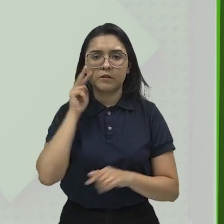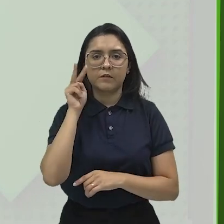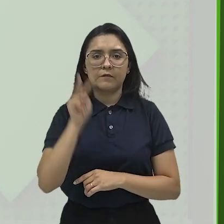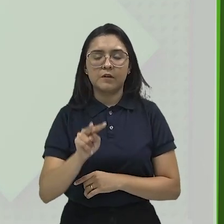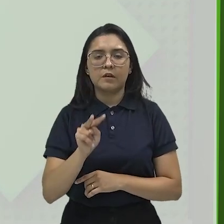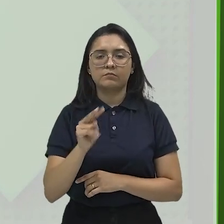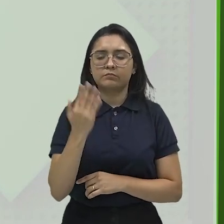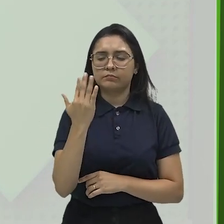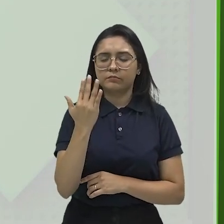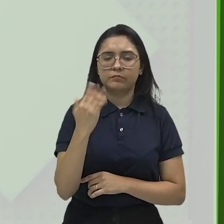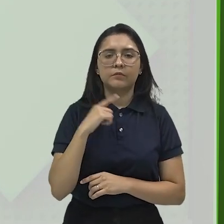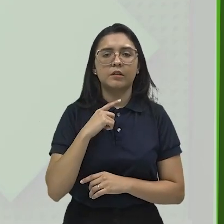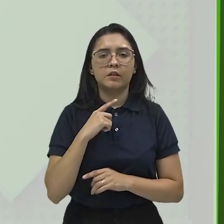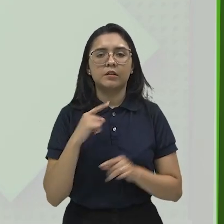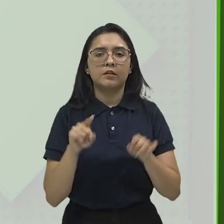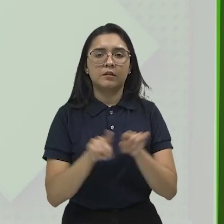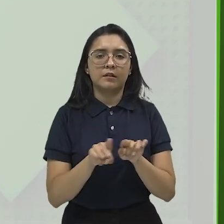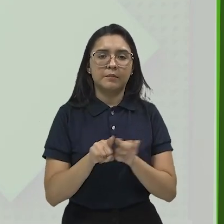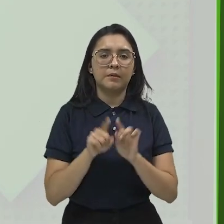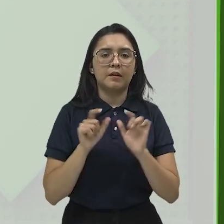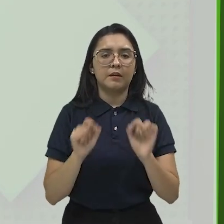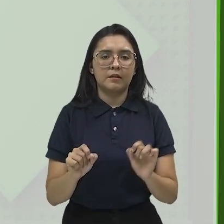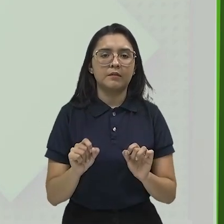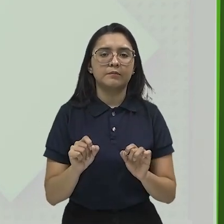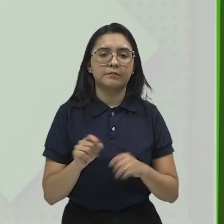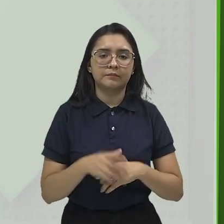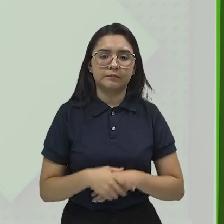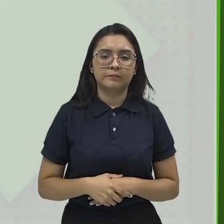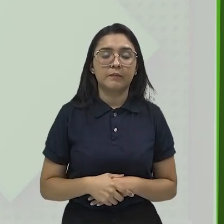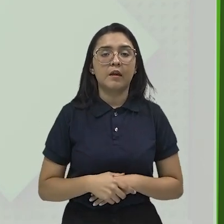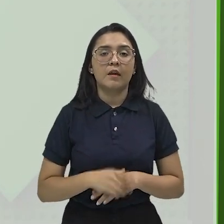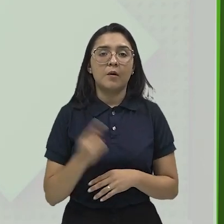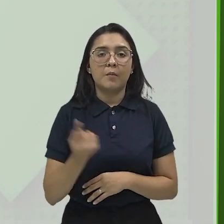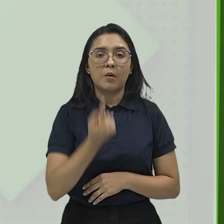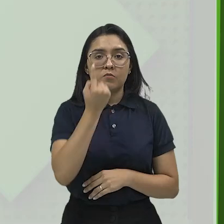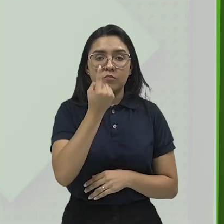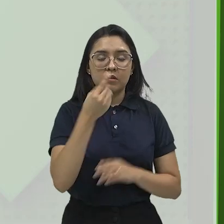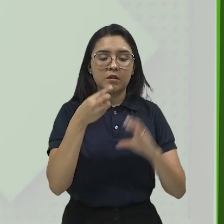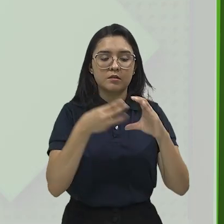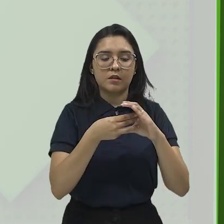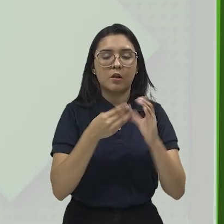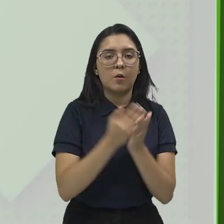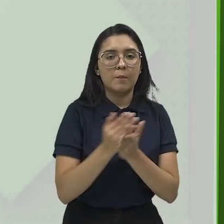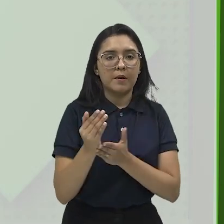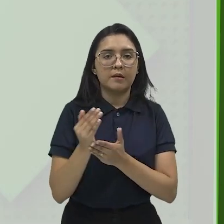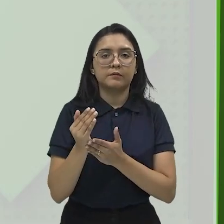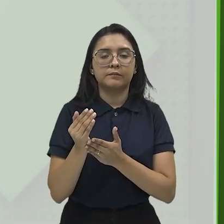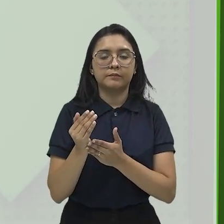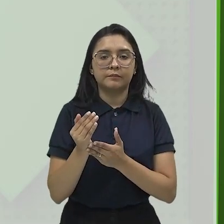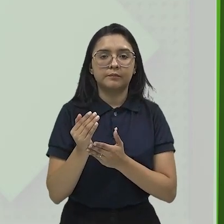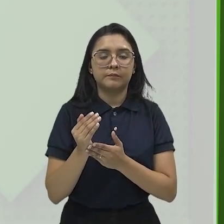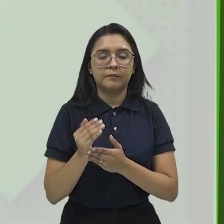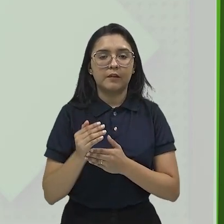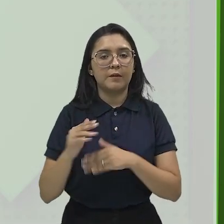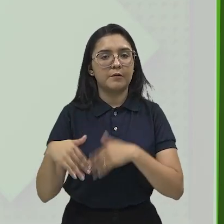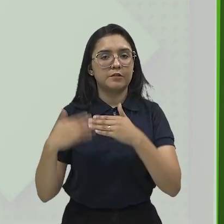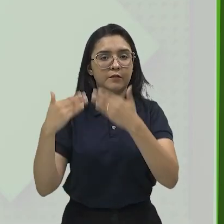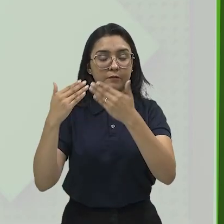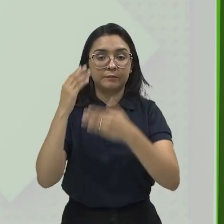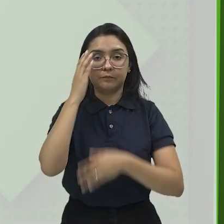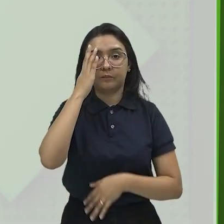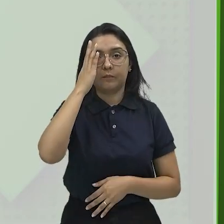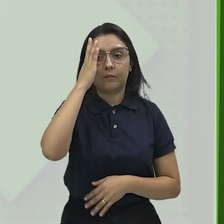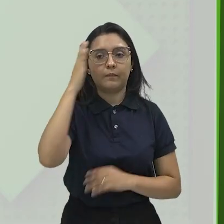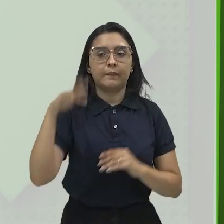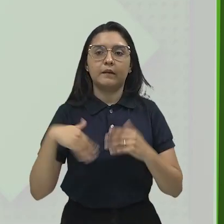no espelho, formado por milhares de células, a partir dessa única célula após a fecundação. Então,